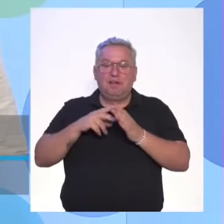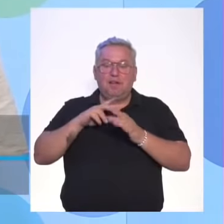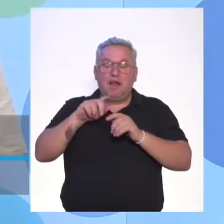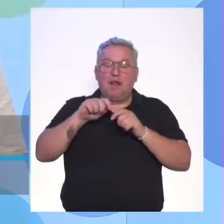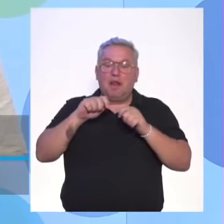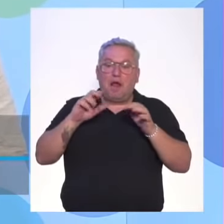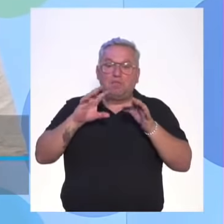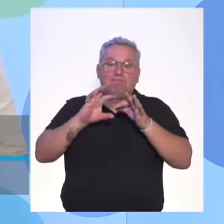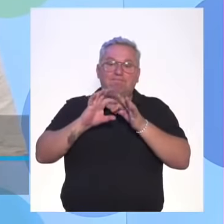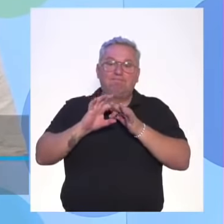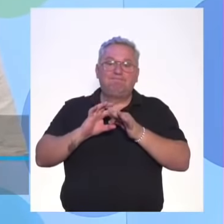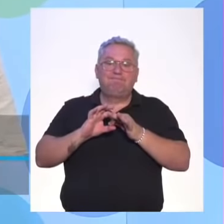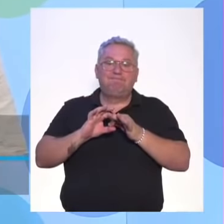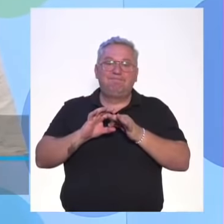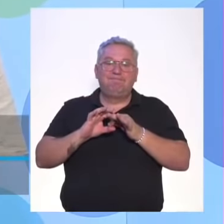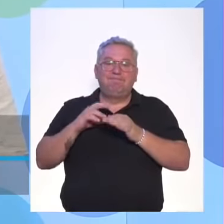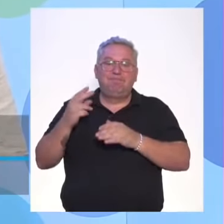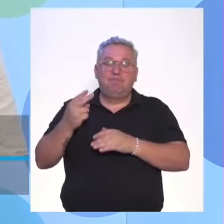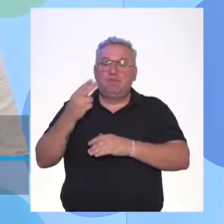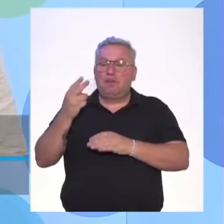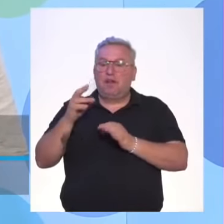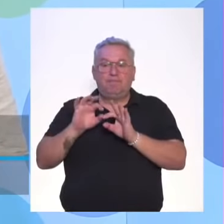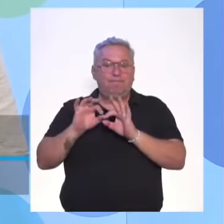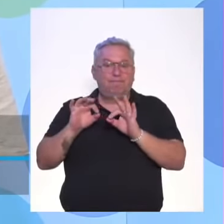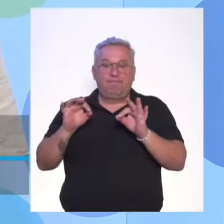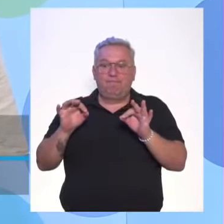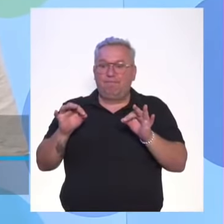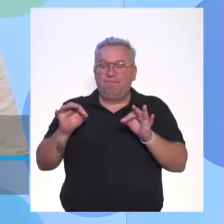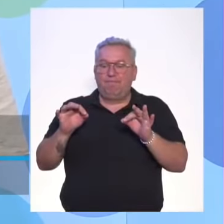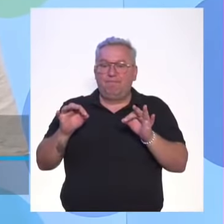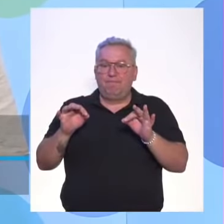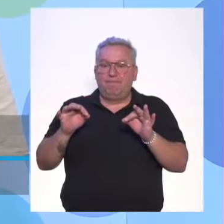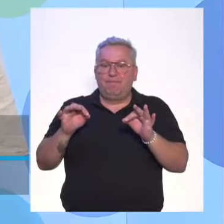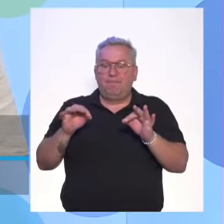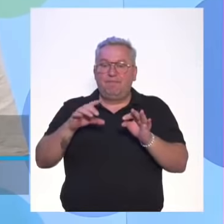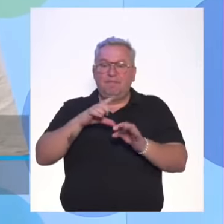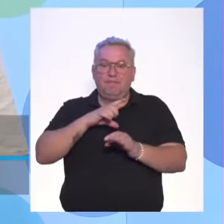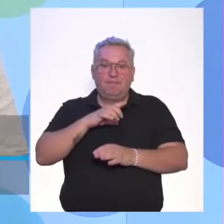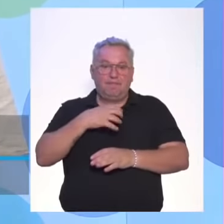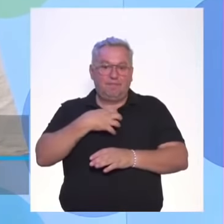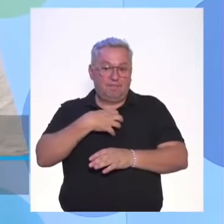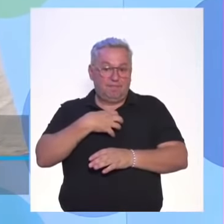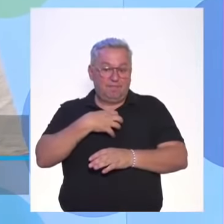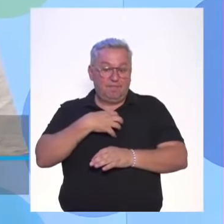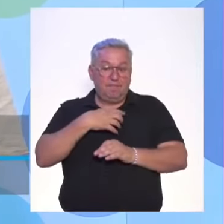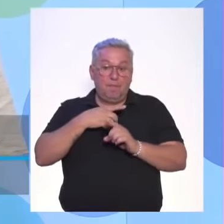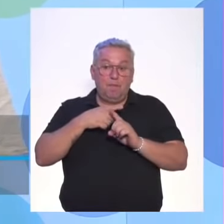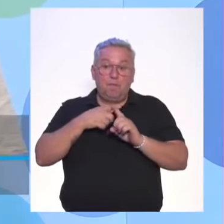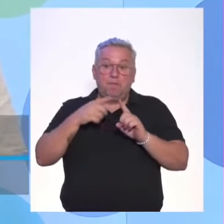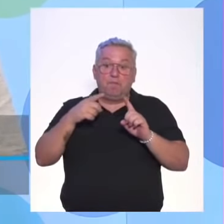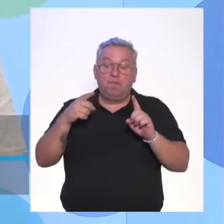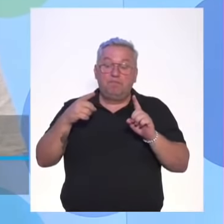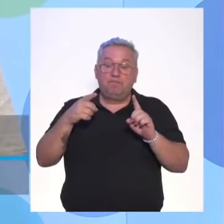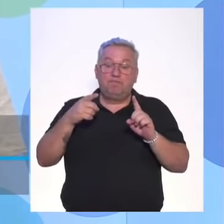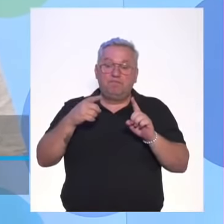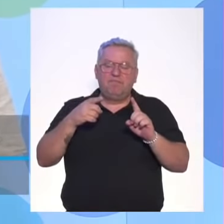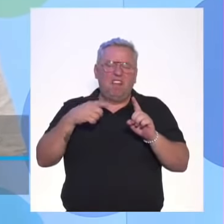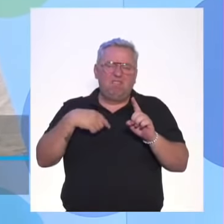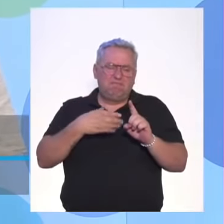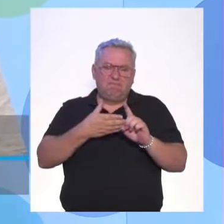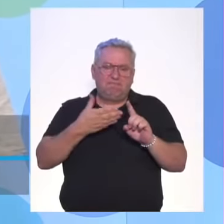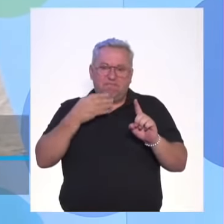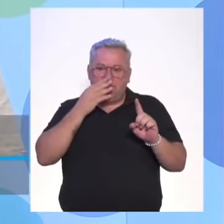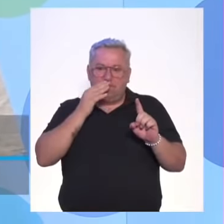então não dá para você simplesmente ter um sentimento mas o distante quando